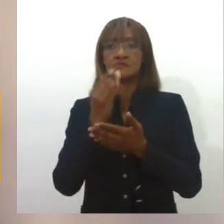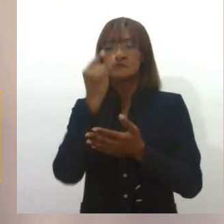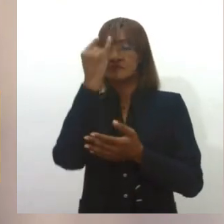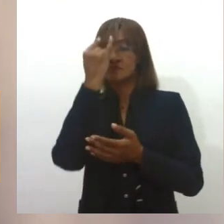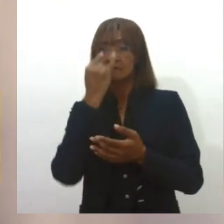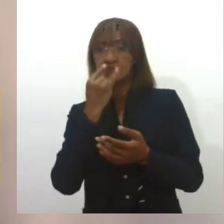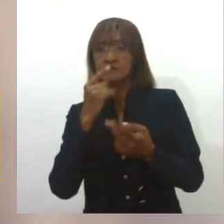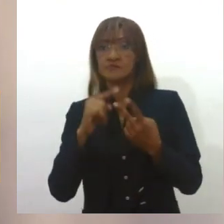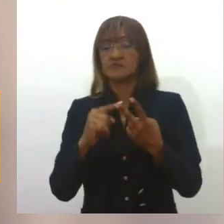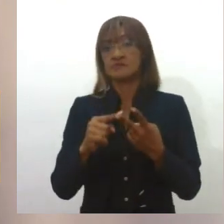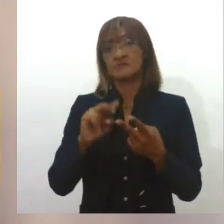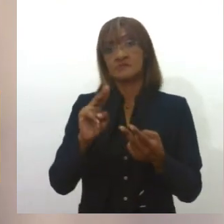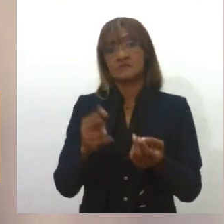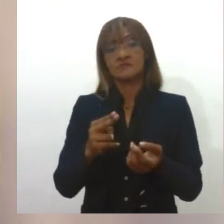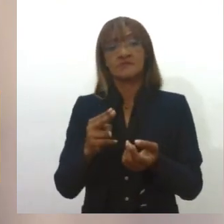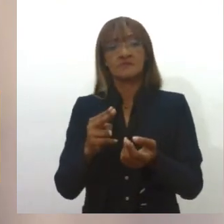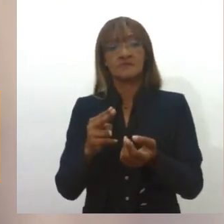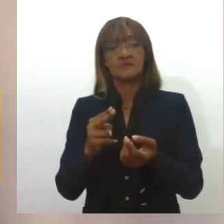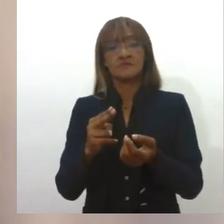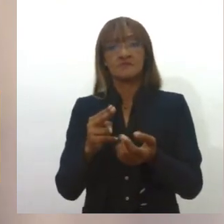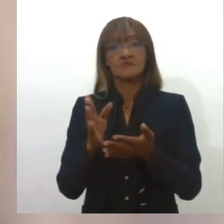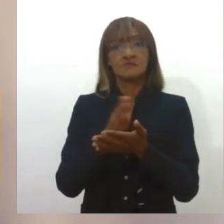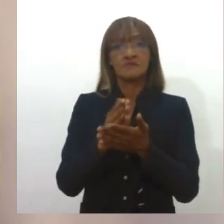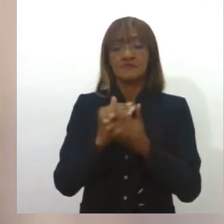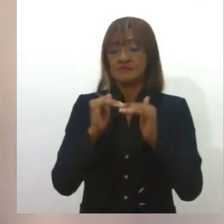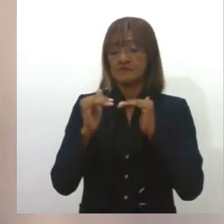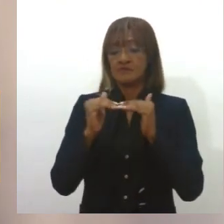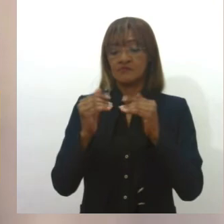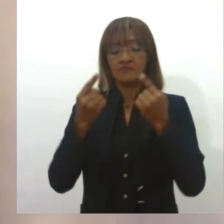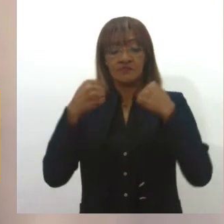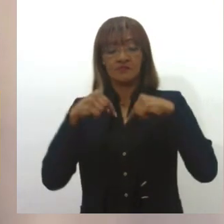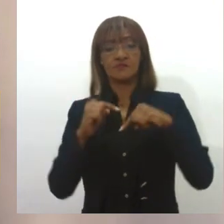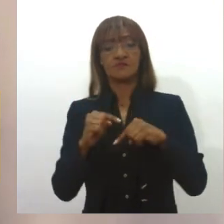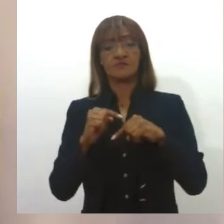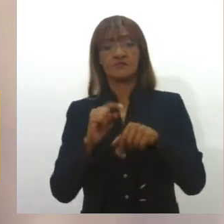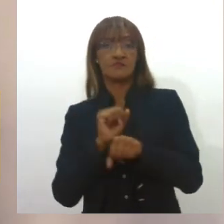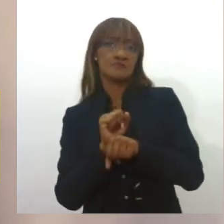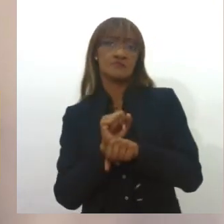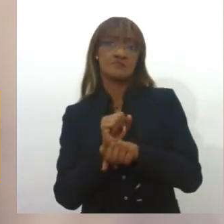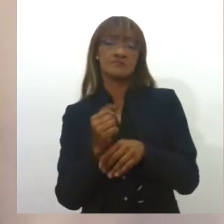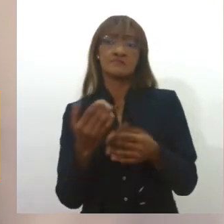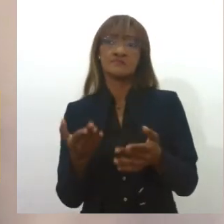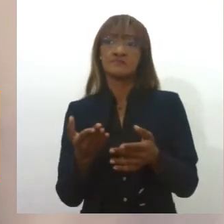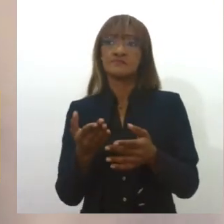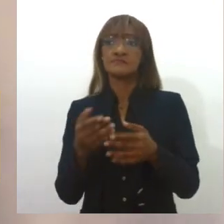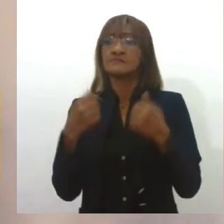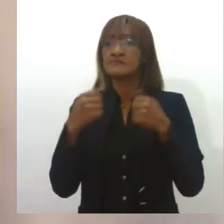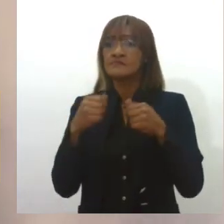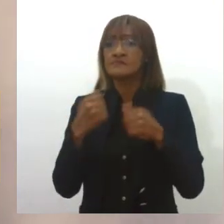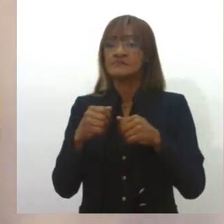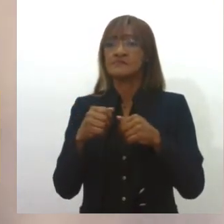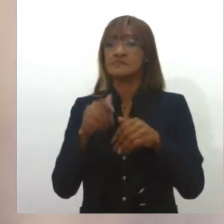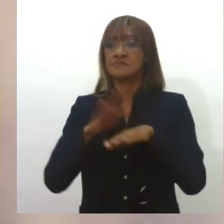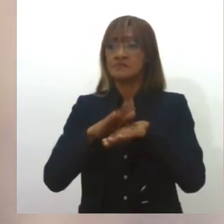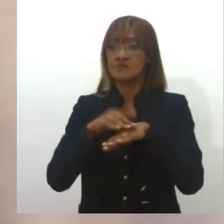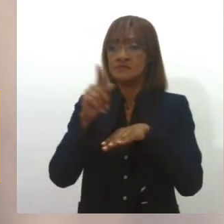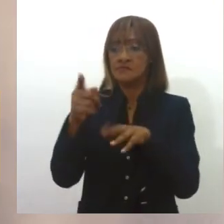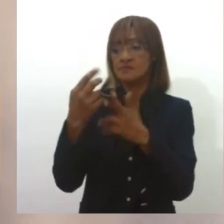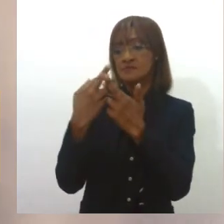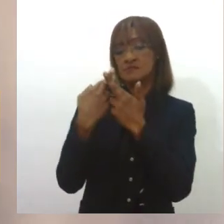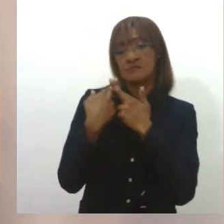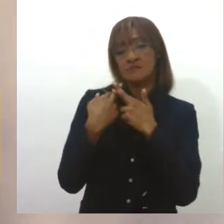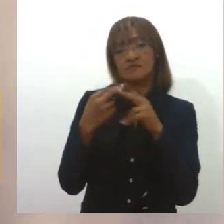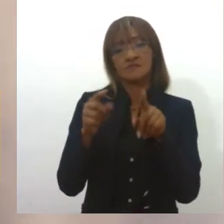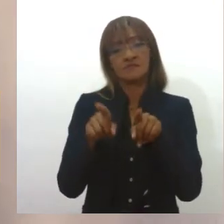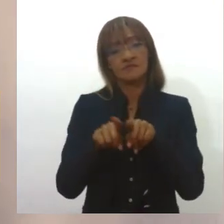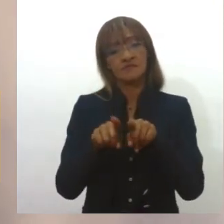renais. Então, a gente tem que focar, tem que mostrar, trazer o paciente para a gente, lembrando que ele precisa ser responsável pelo futuro dele,